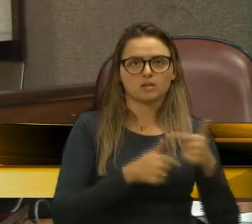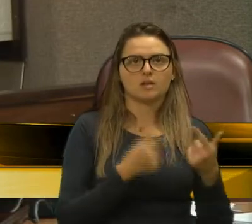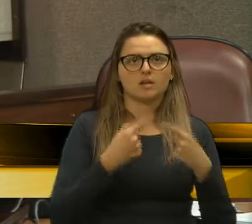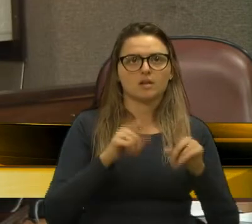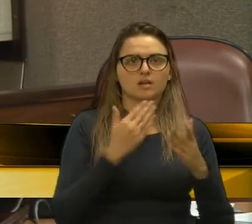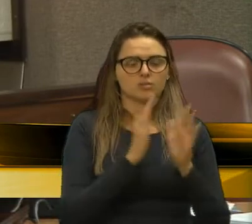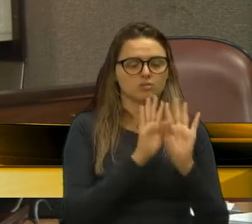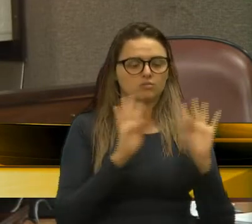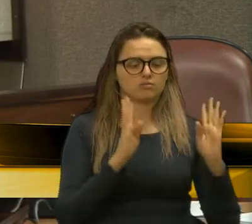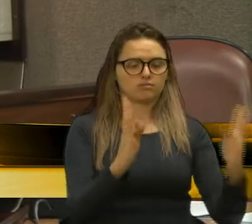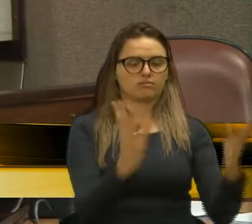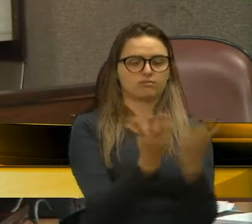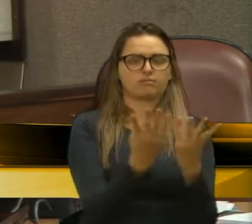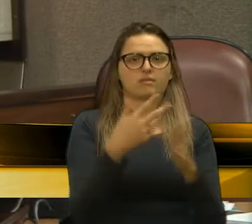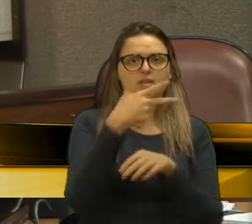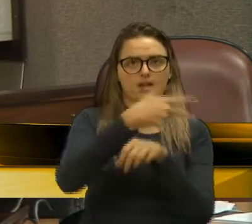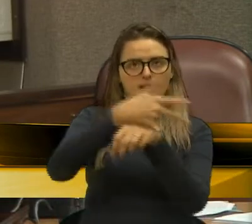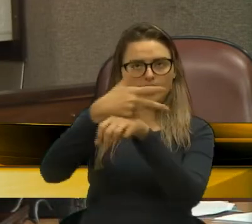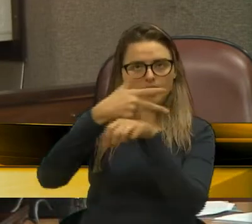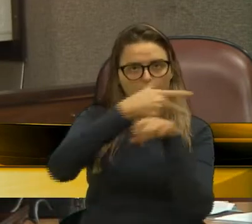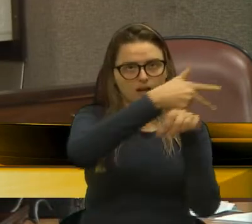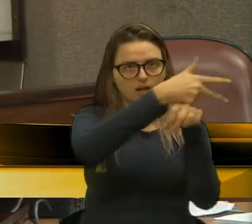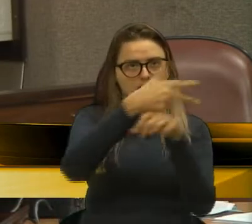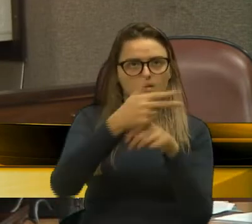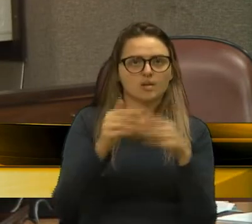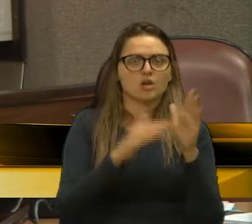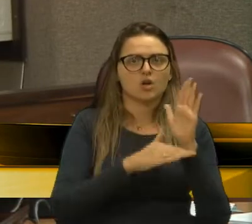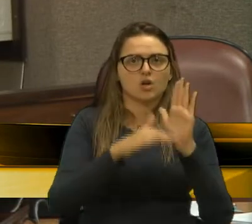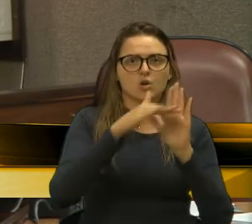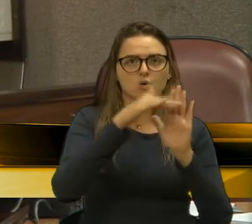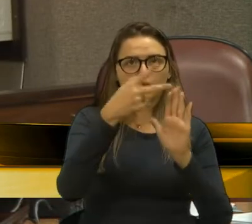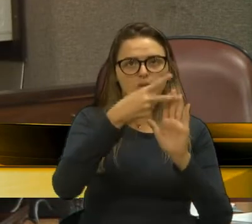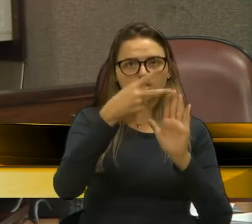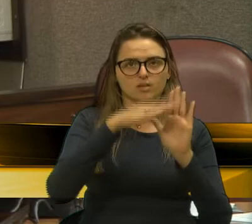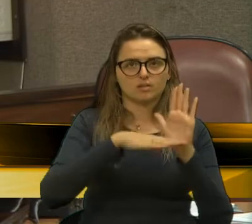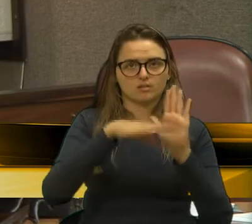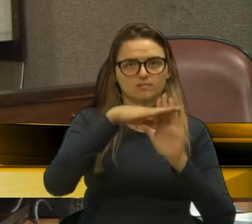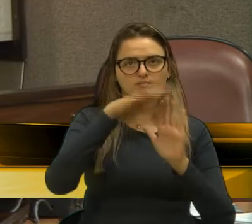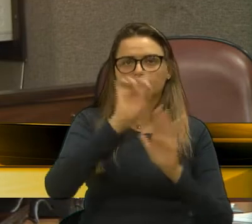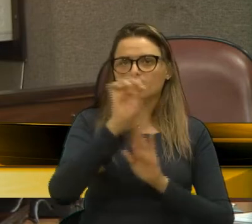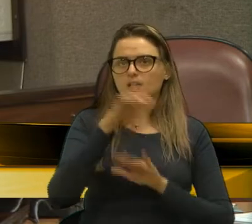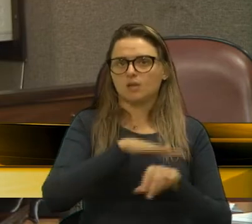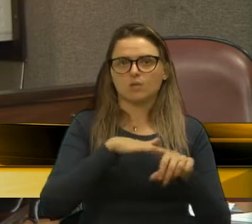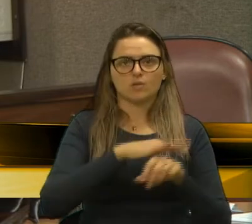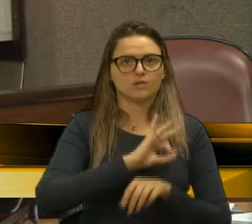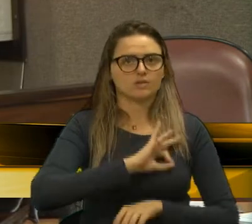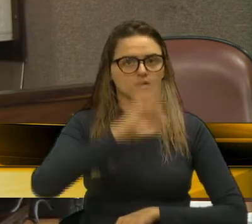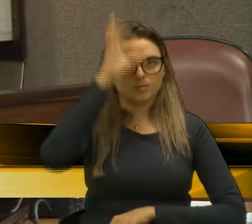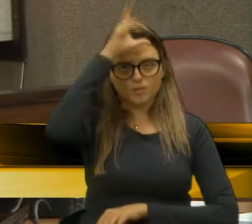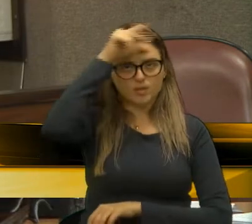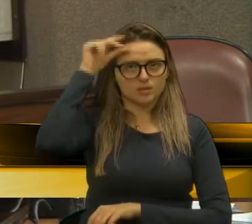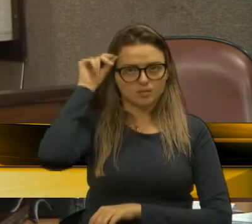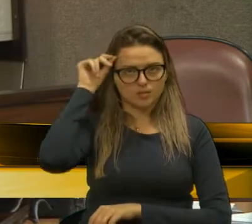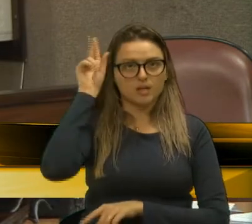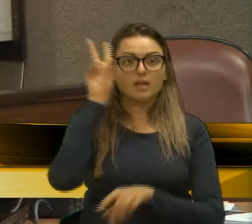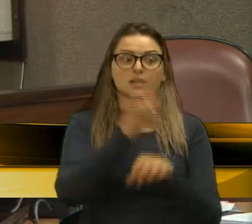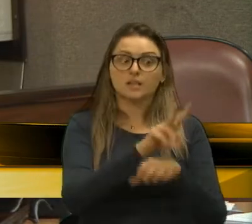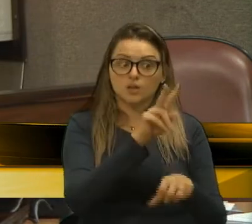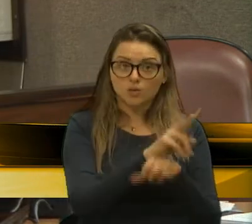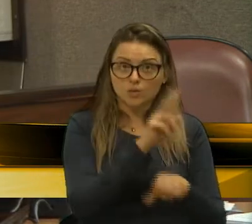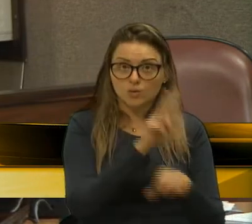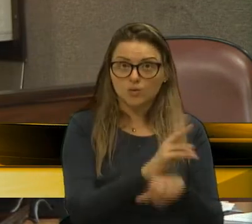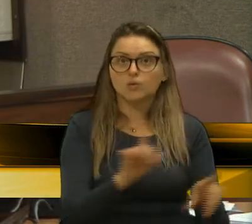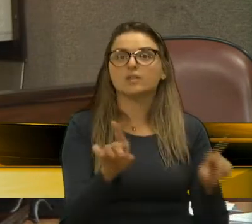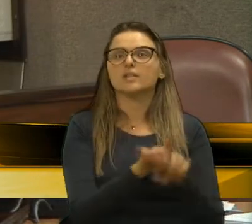câmeras no segundo andar do prefeito não recebeu a guarda municipal que protege contra inclusive